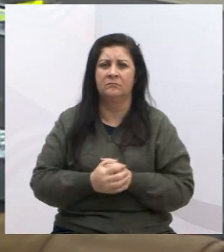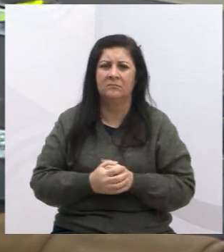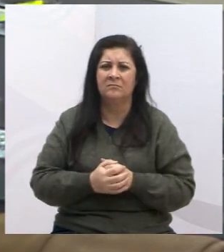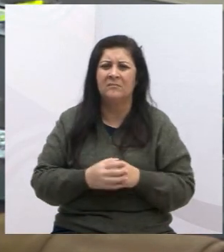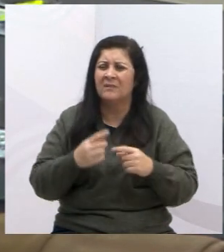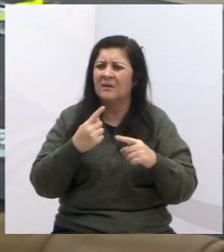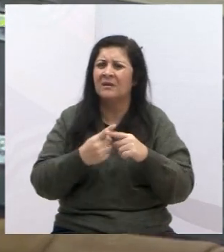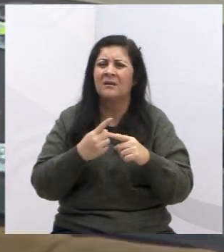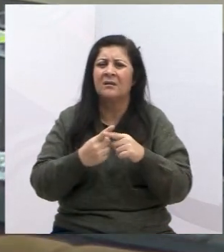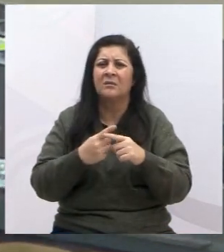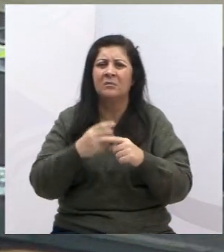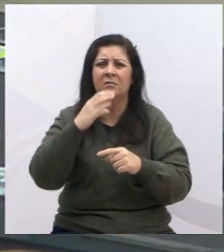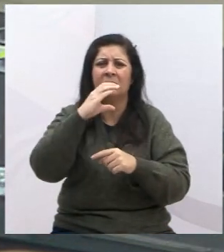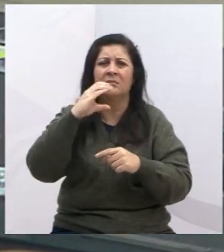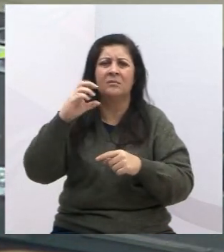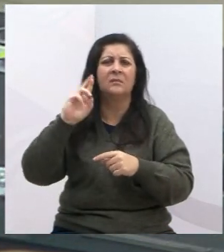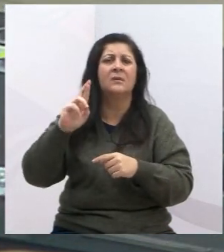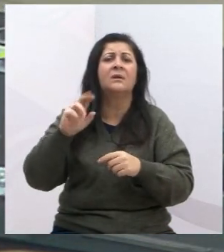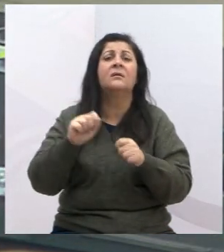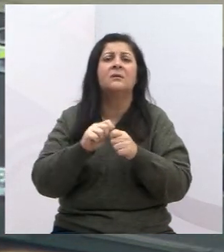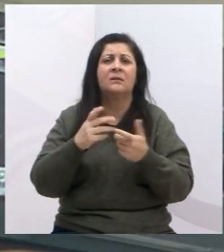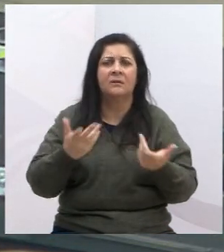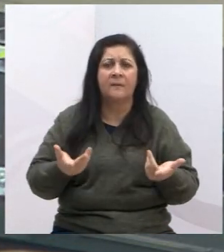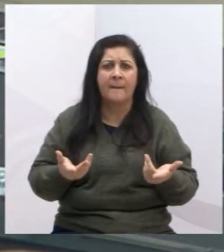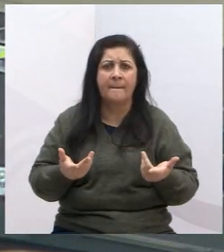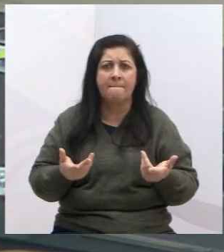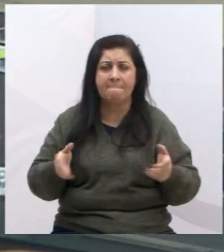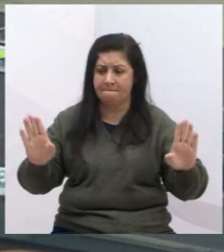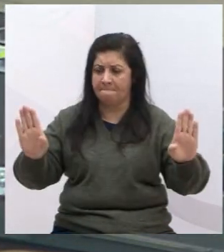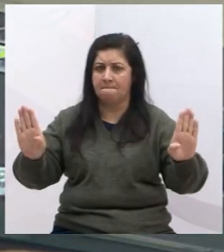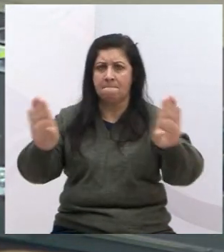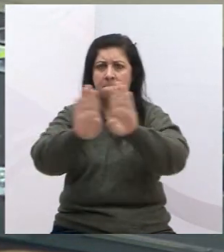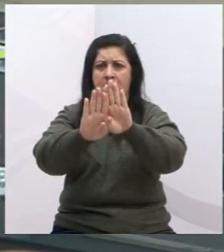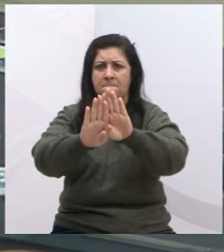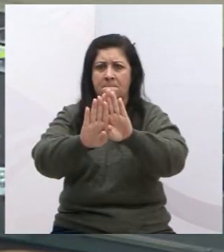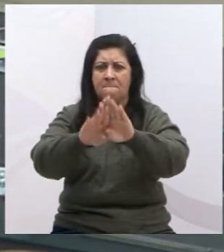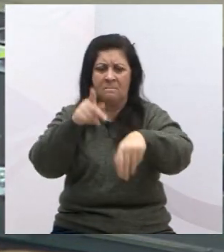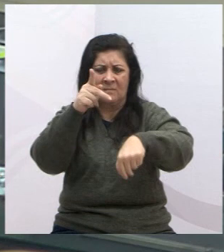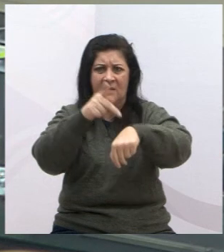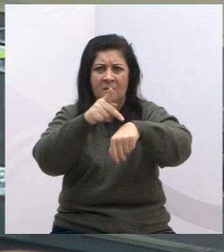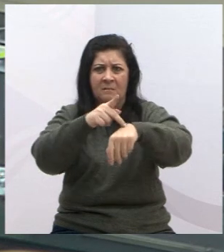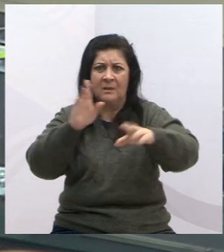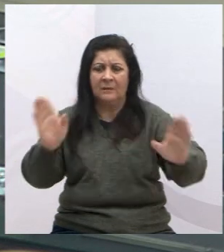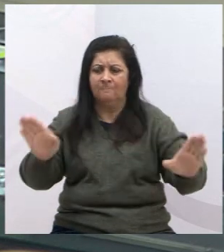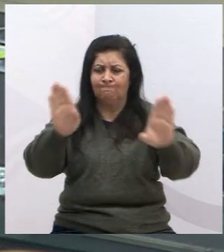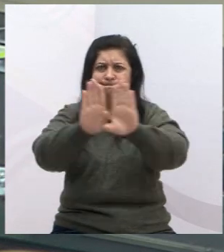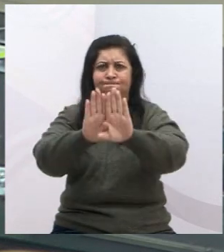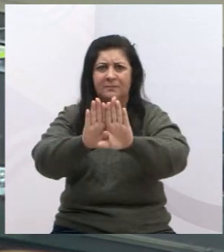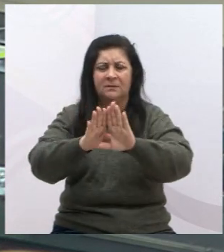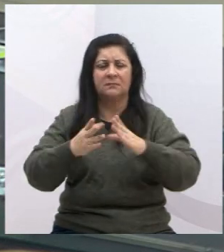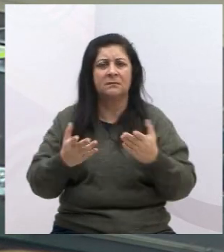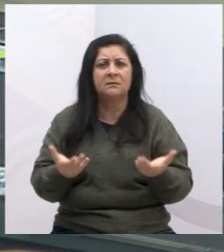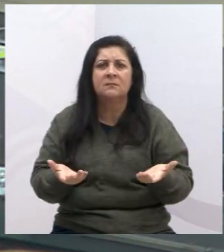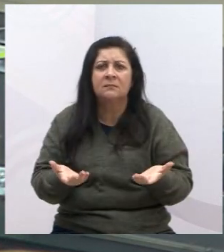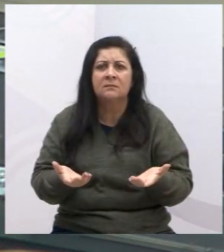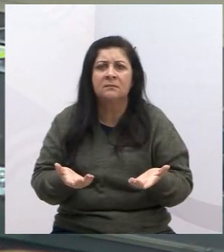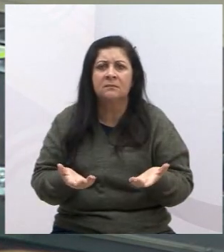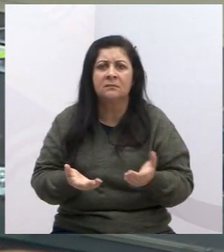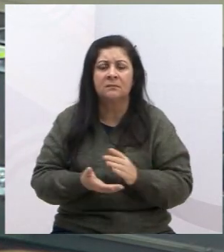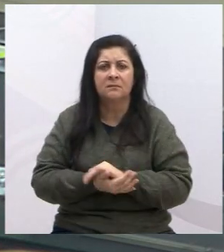Nova Dutra fez? A CCR Nova Dutra fez? Foi lá, colocou umas pedras lá, tampando o local deles